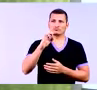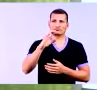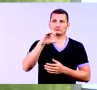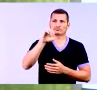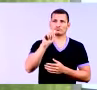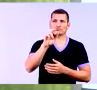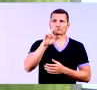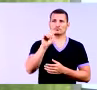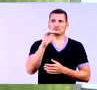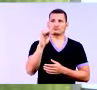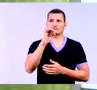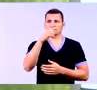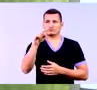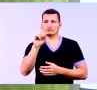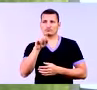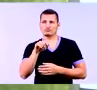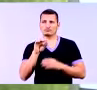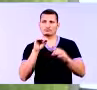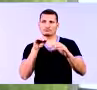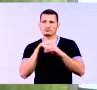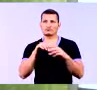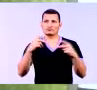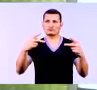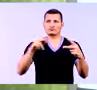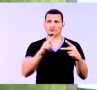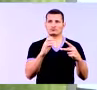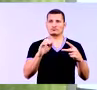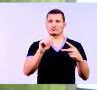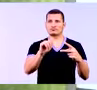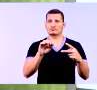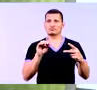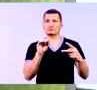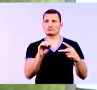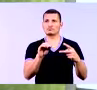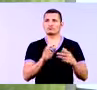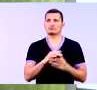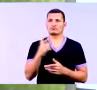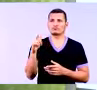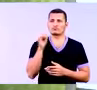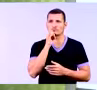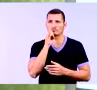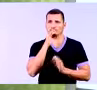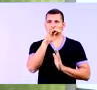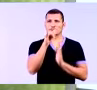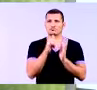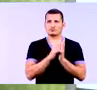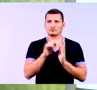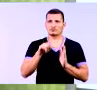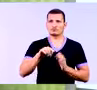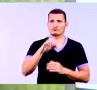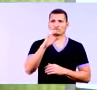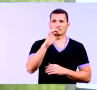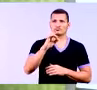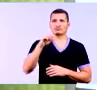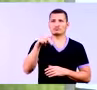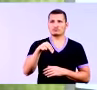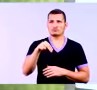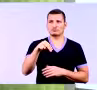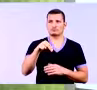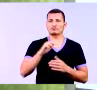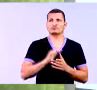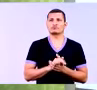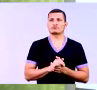é nela que você vai colocar a informação. O outro modelo de instalação que nós vimos foi a instalação